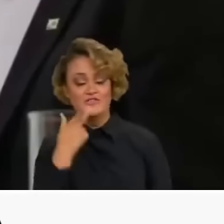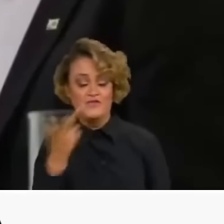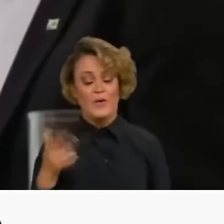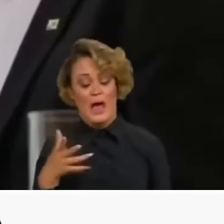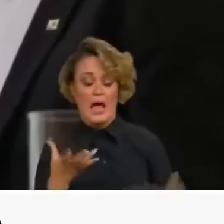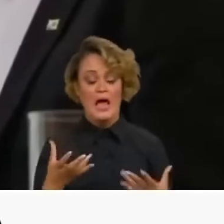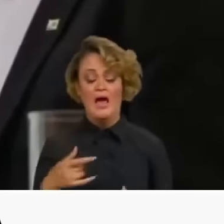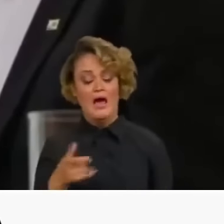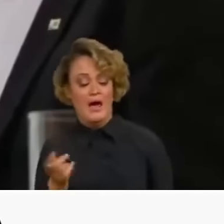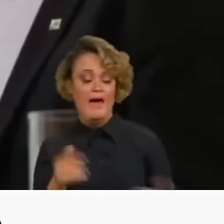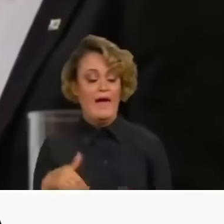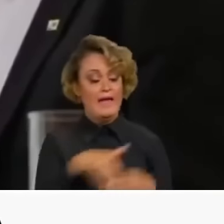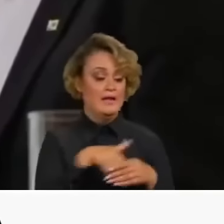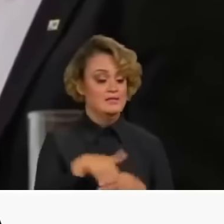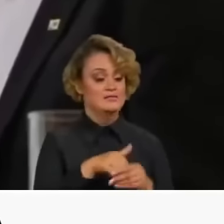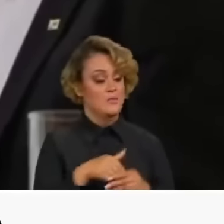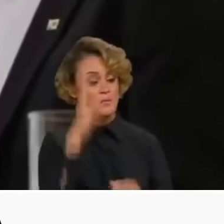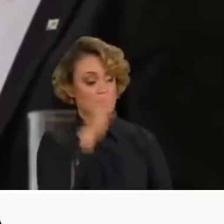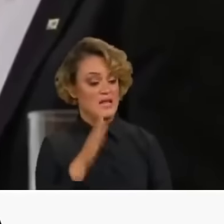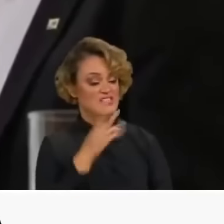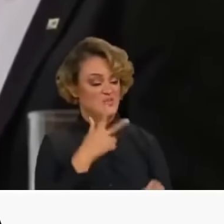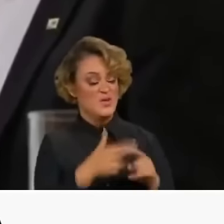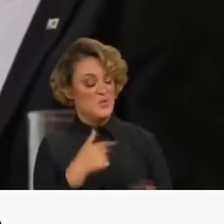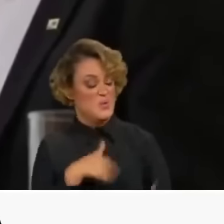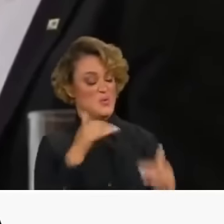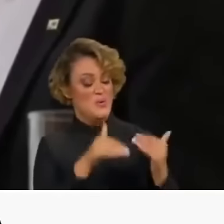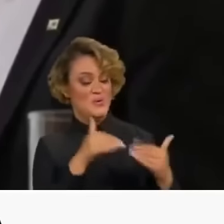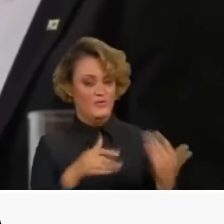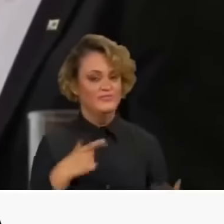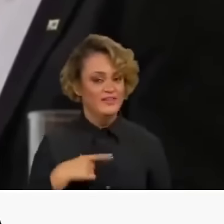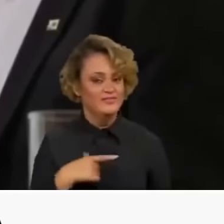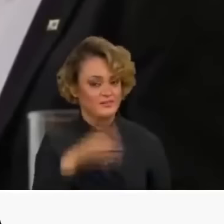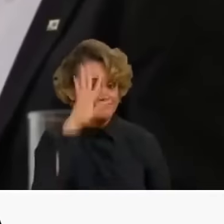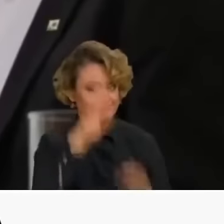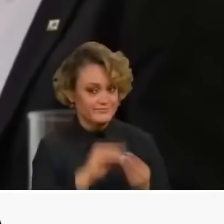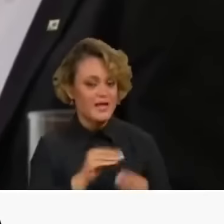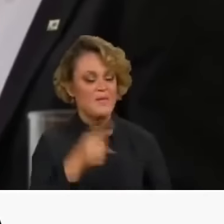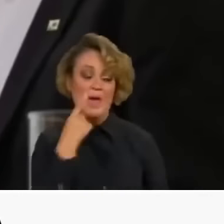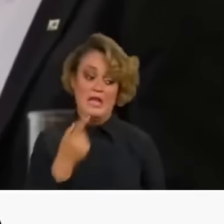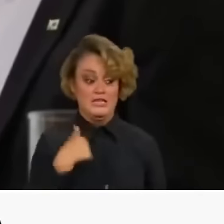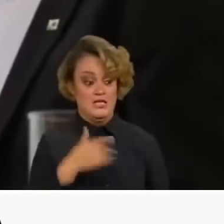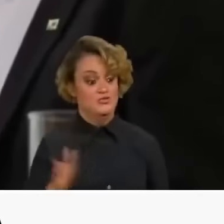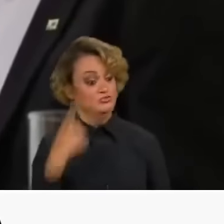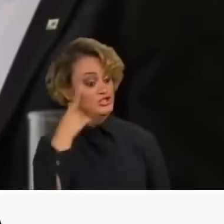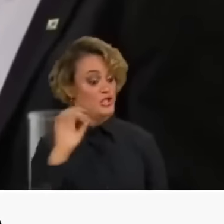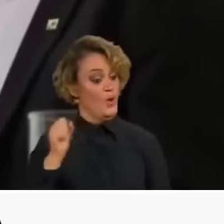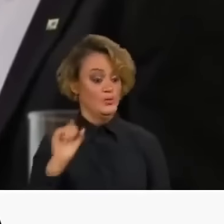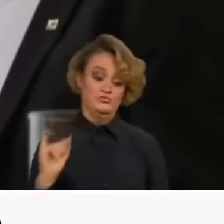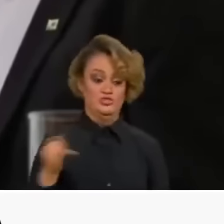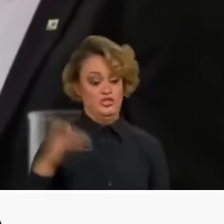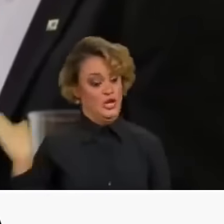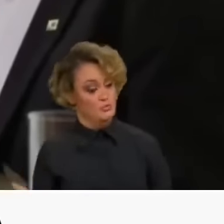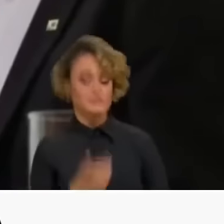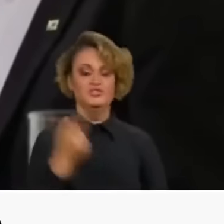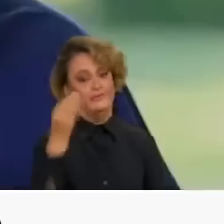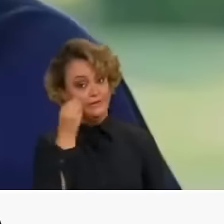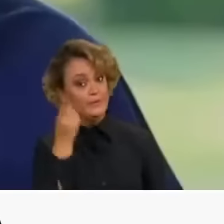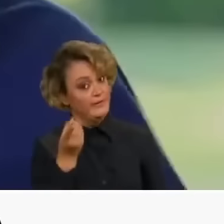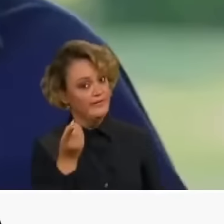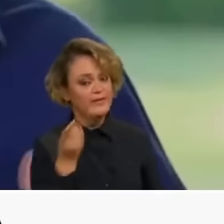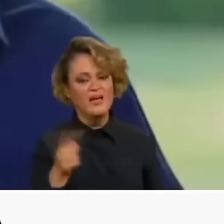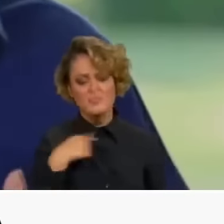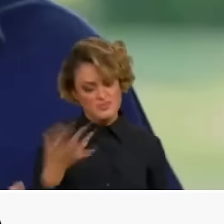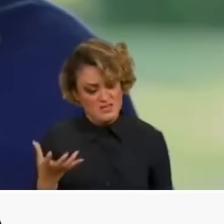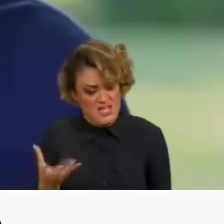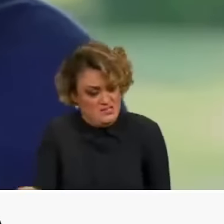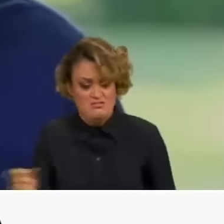tentar aprovar essa reforma tributária que há tantos e tantos anos é falada no